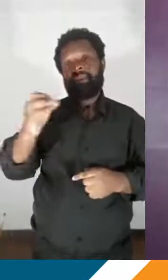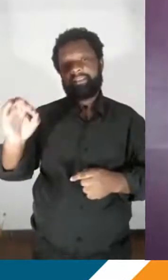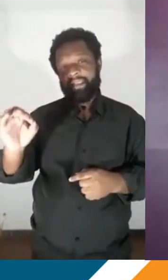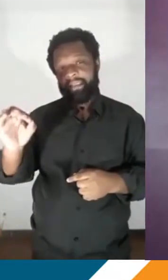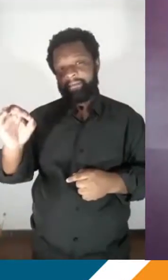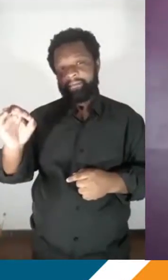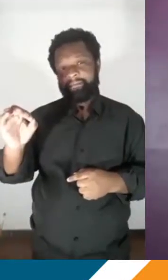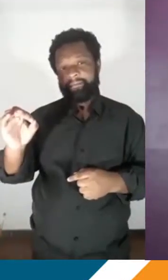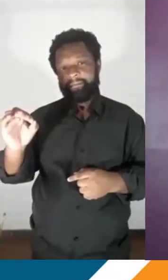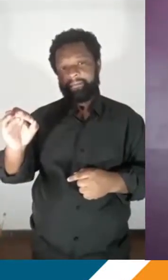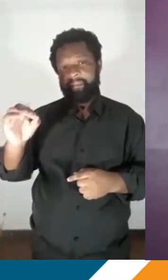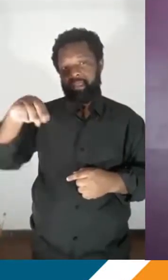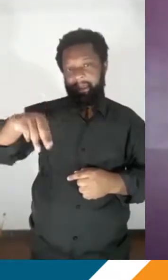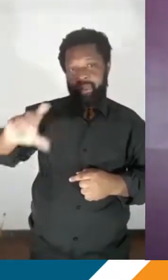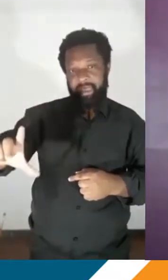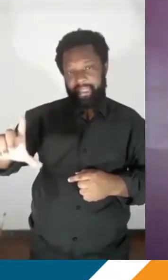cada 100